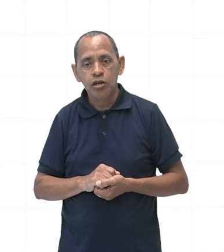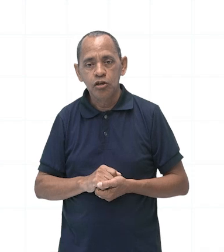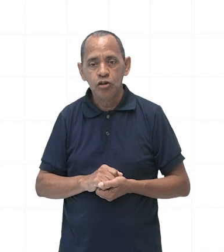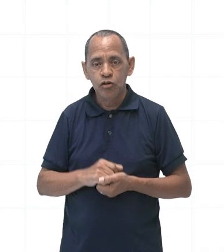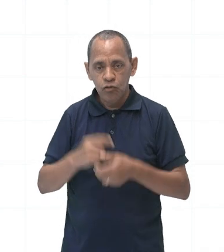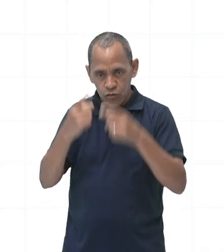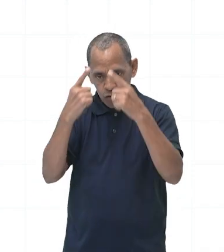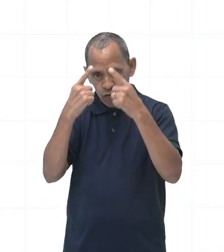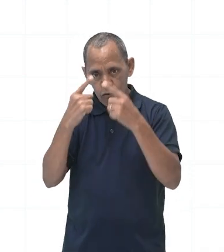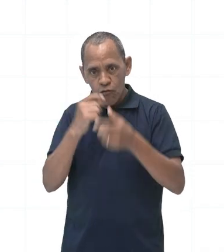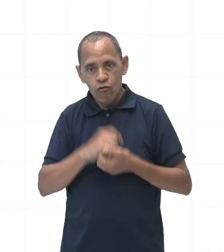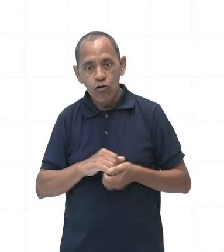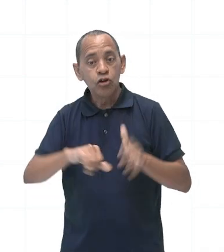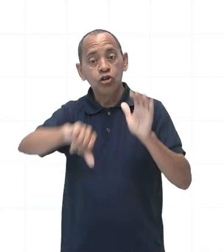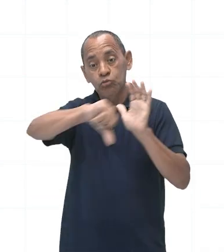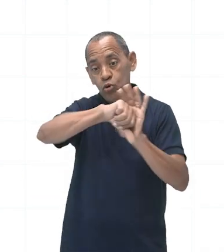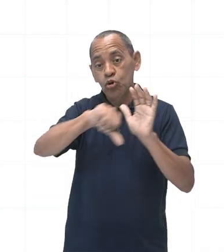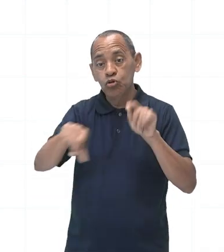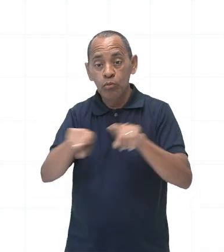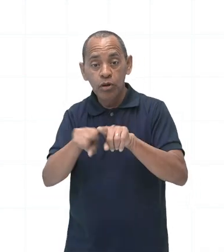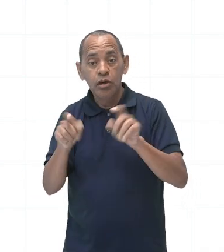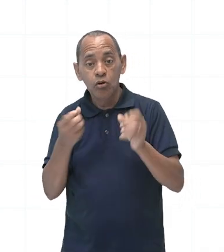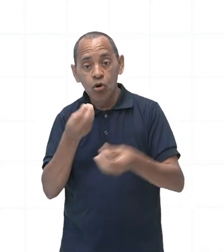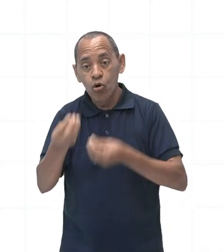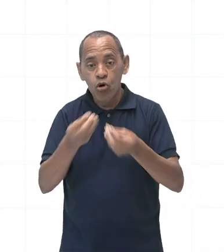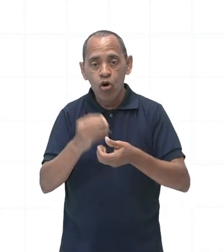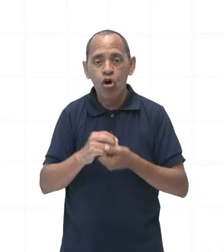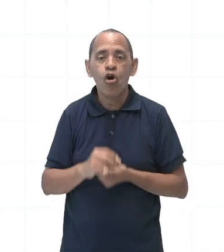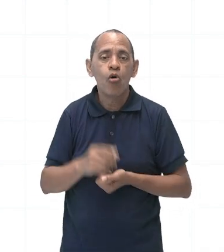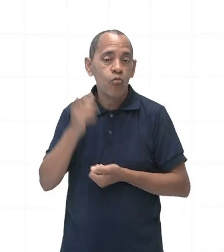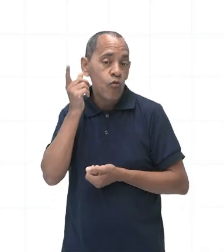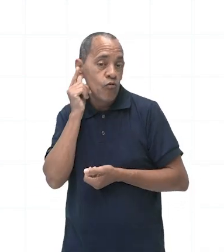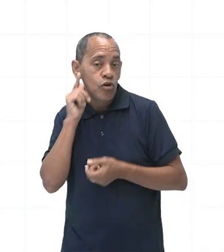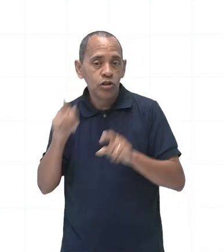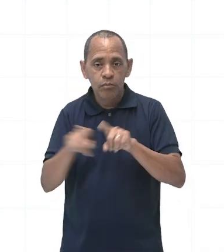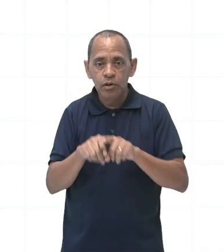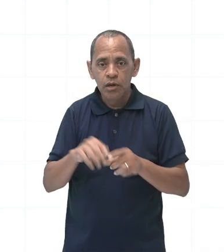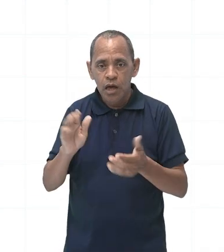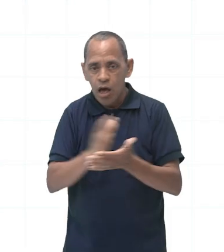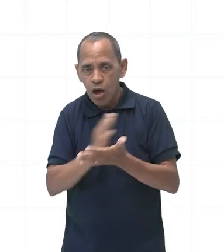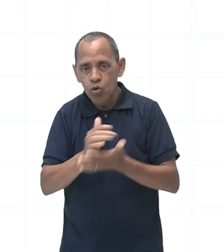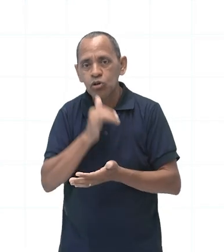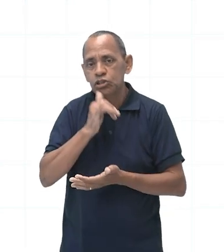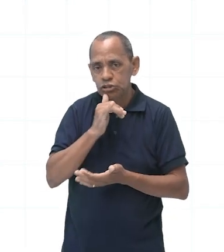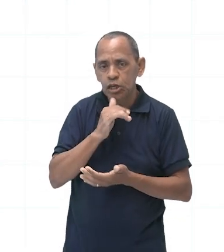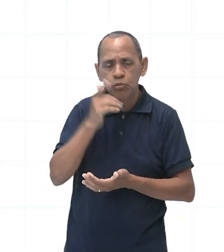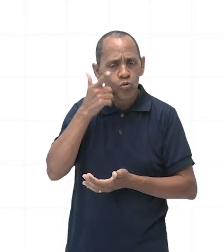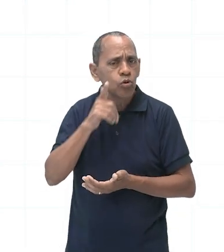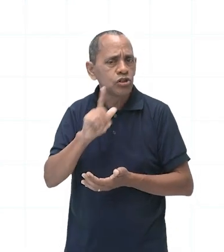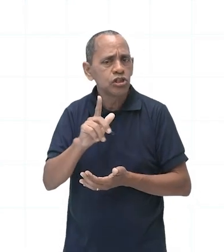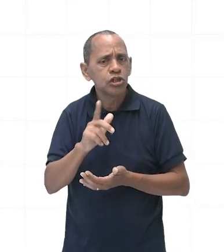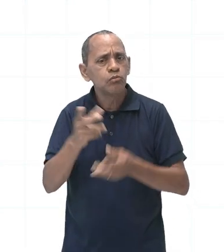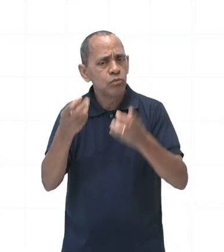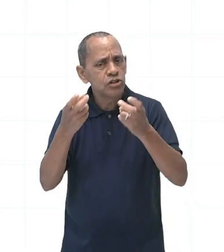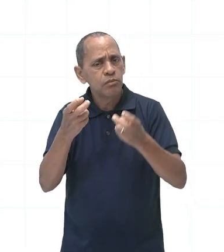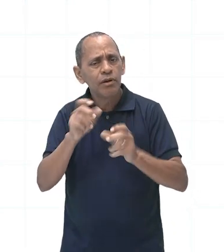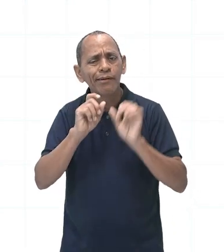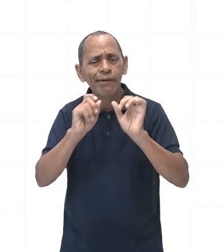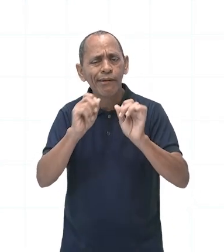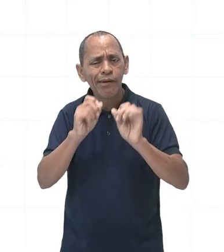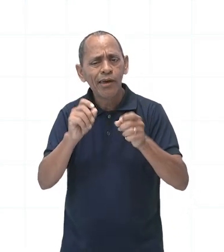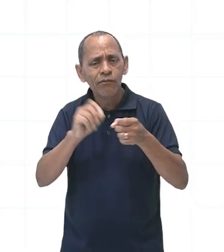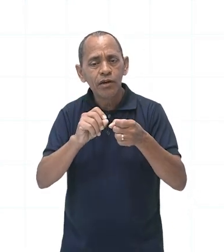técnicos serão ouvidos, o infrator foi ouvido, o aluno foi expulso. Em nenhum desses exemplos aí você diz quem foi que